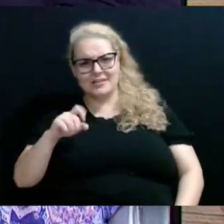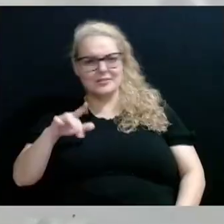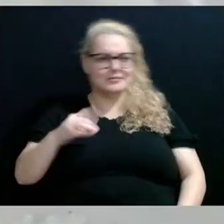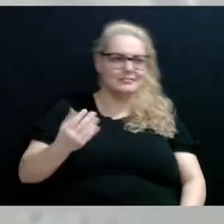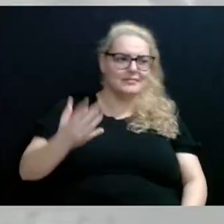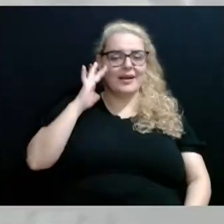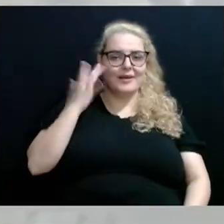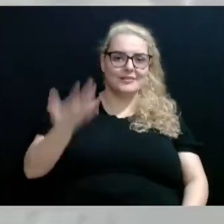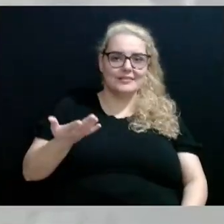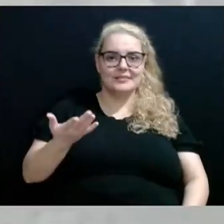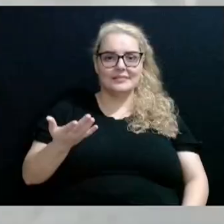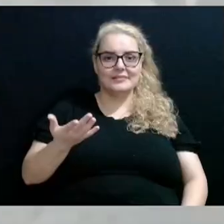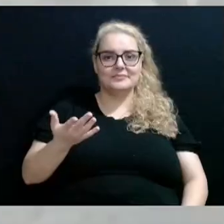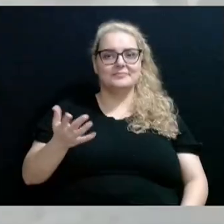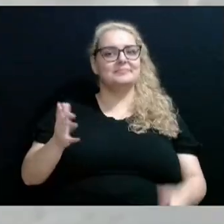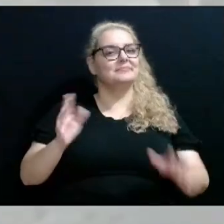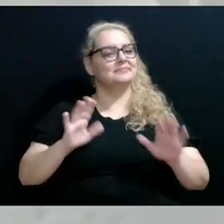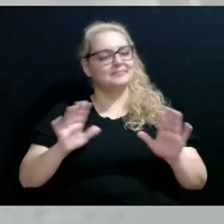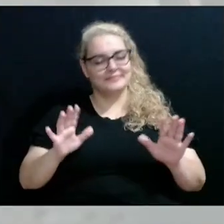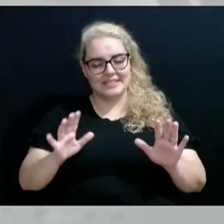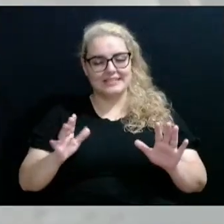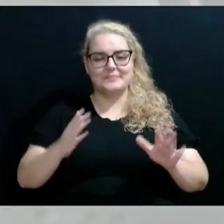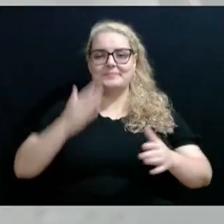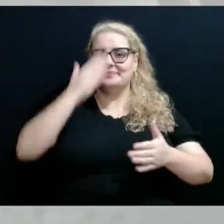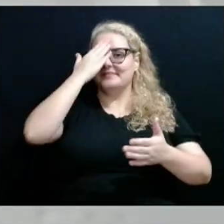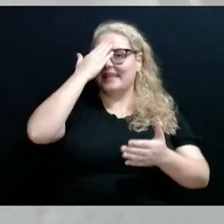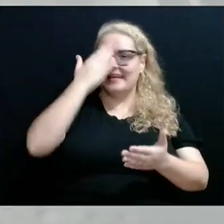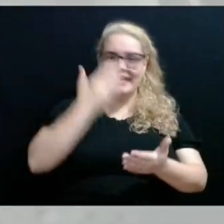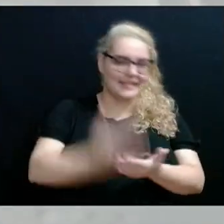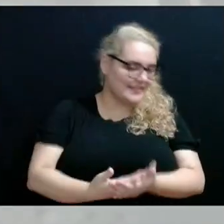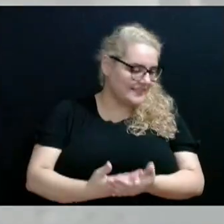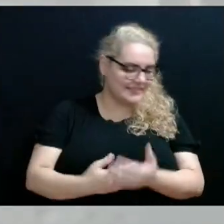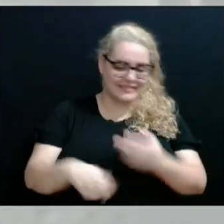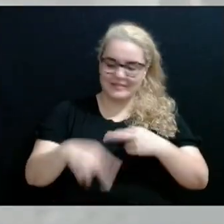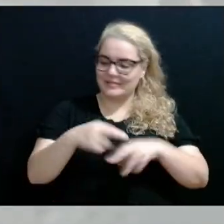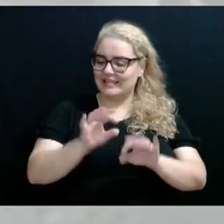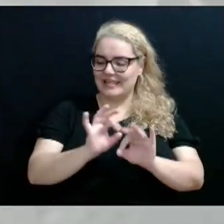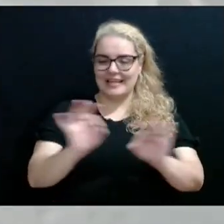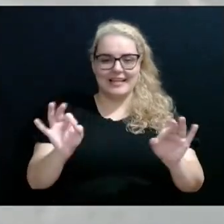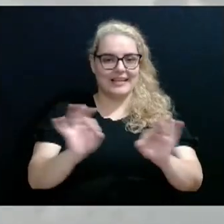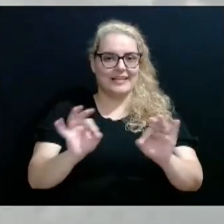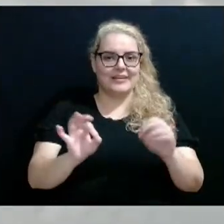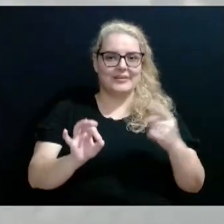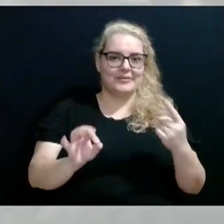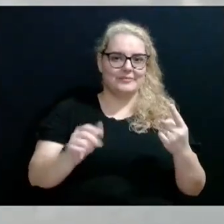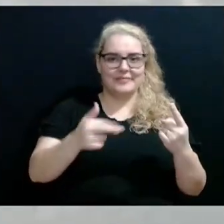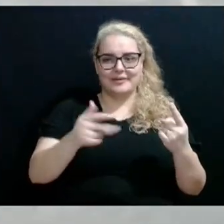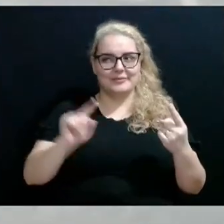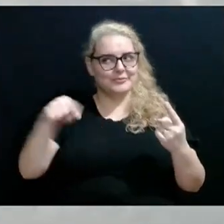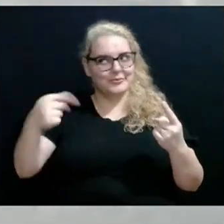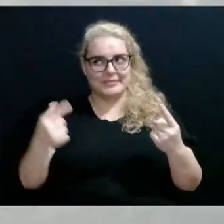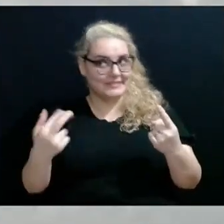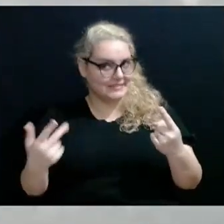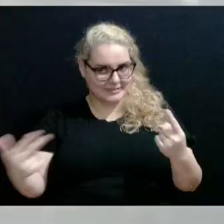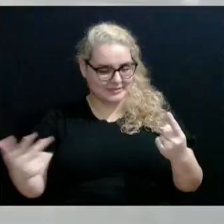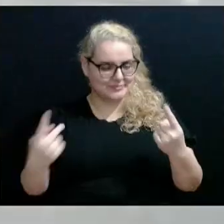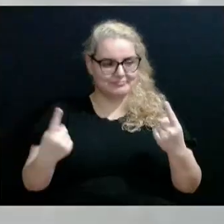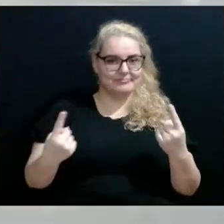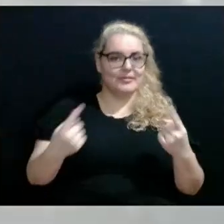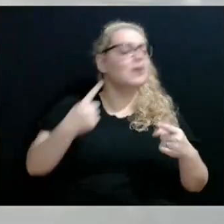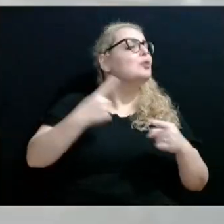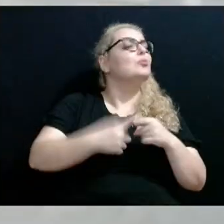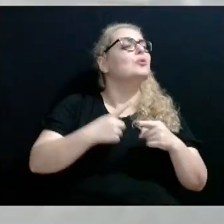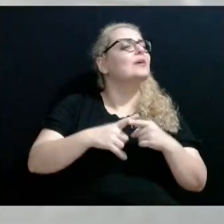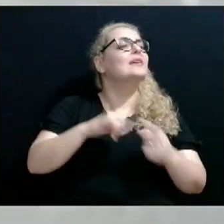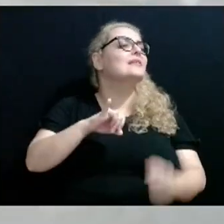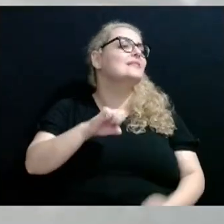sentido. Mas acreditem, não tem nada a ver uma coisa com a outra. Por que, então, Isaura?